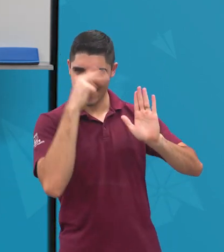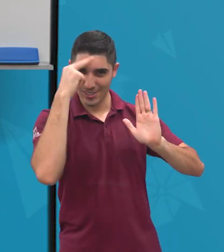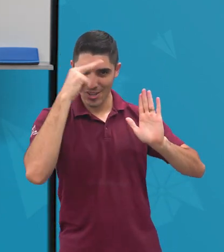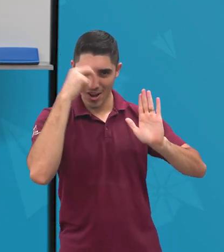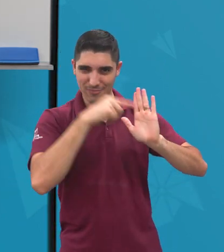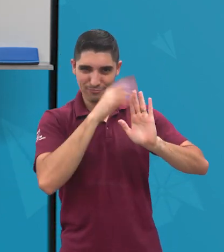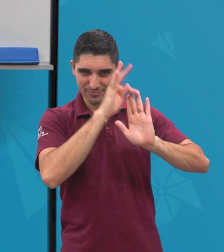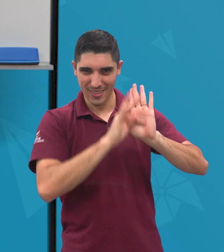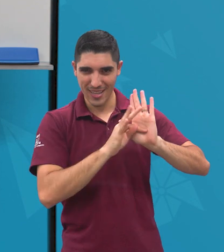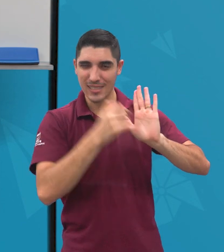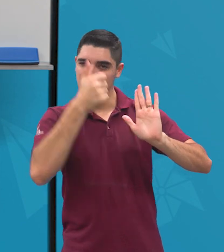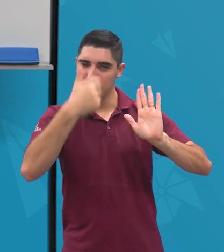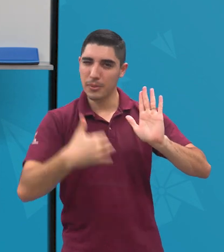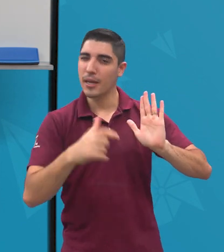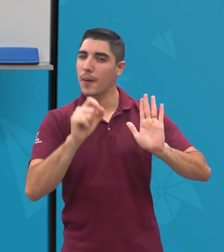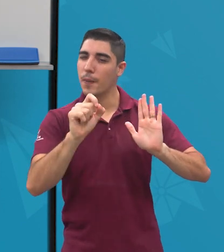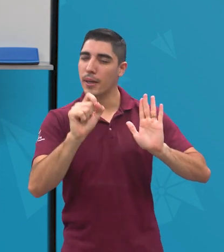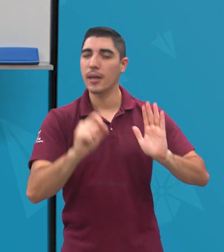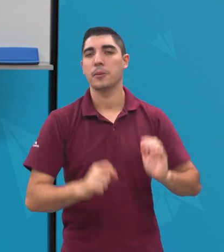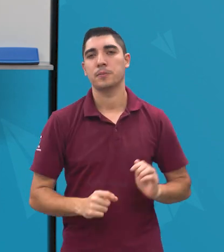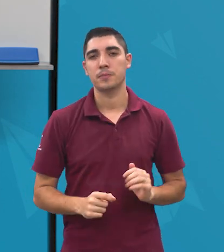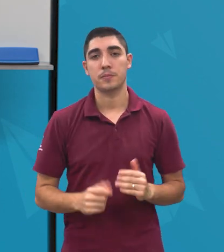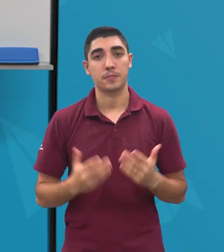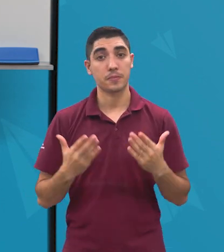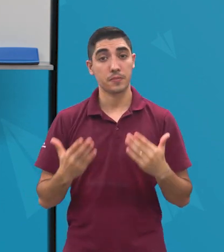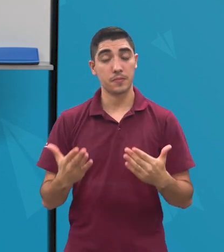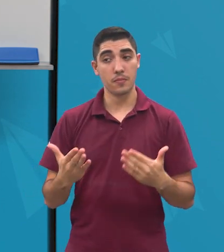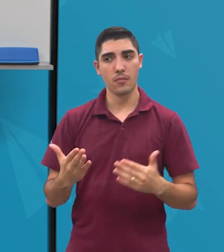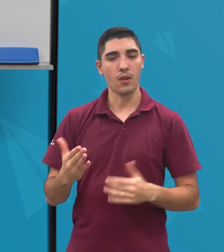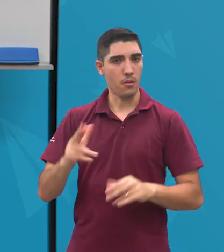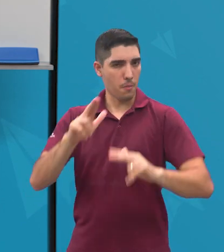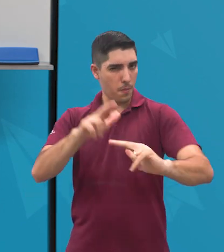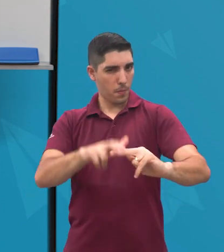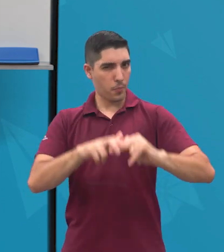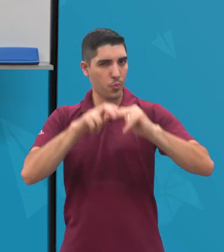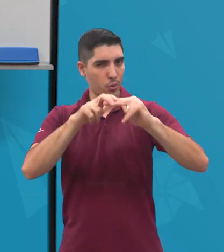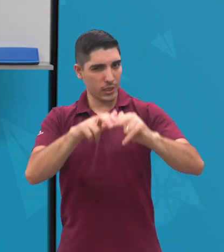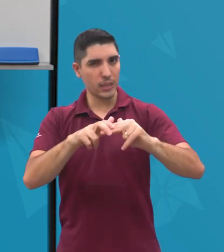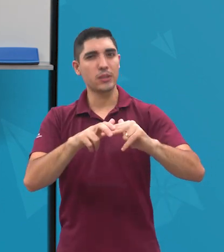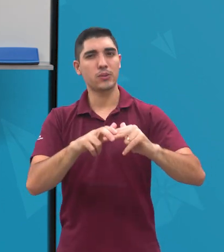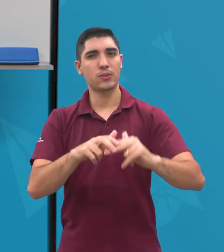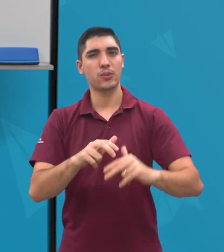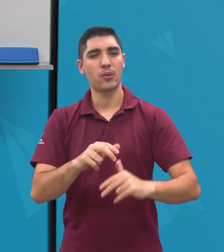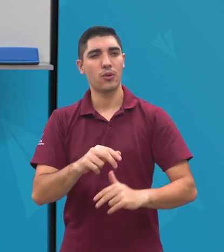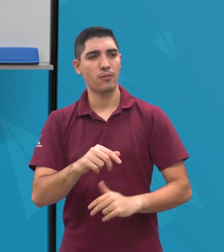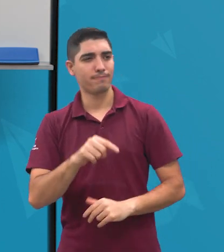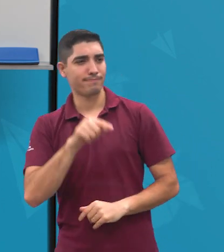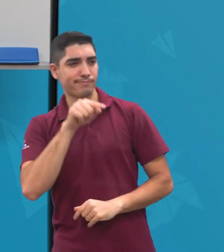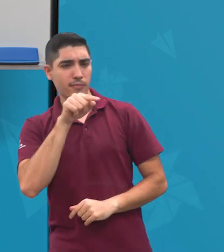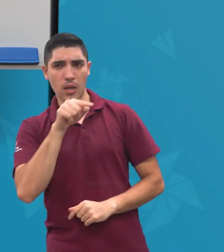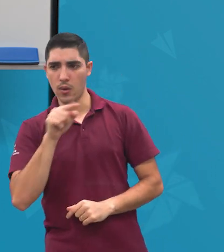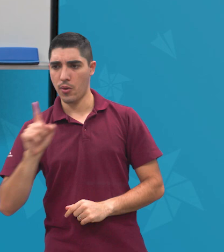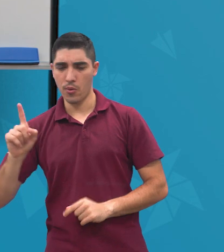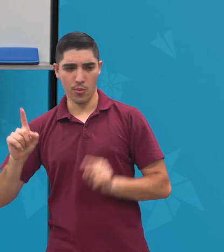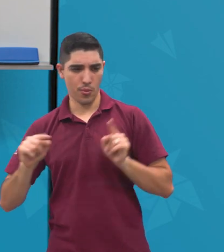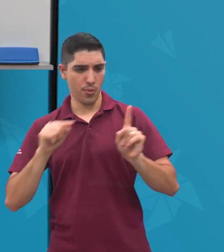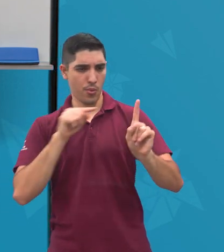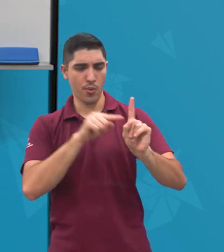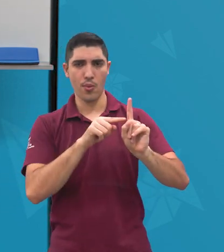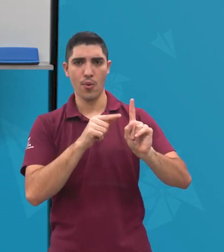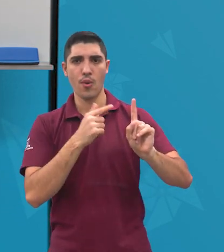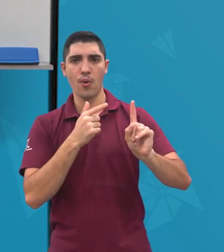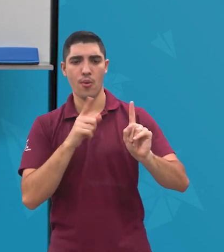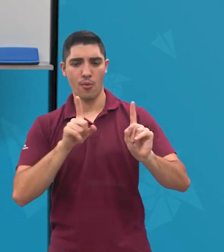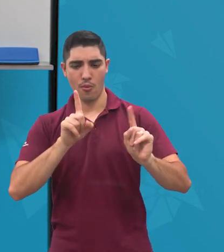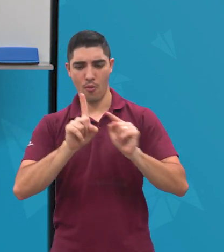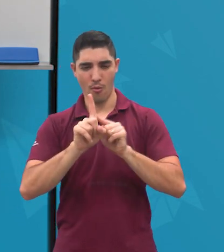uma das questões relacionadas ao desentendimento entre esses personagens principais e